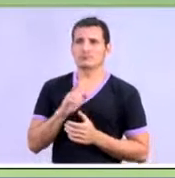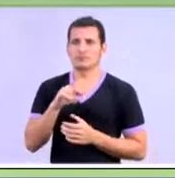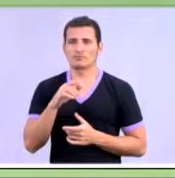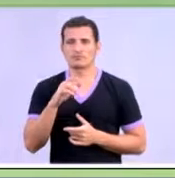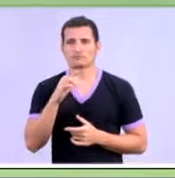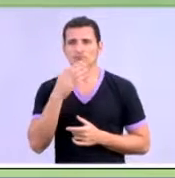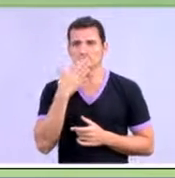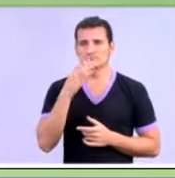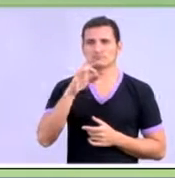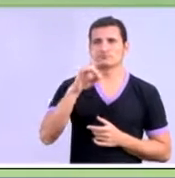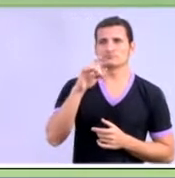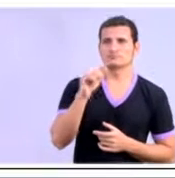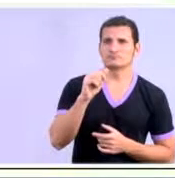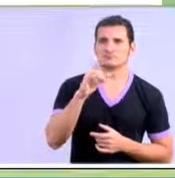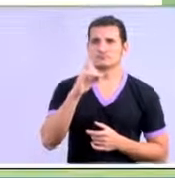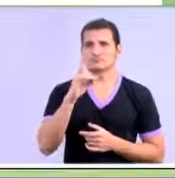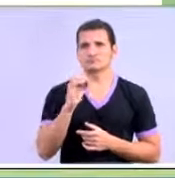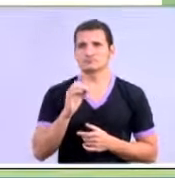dado.